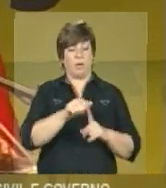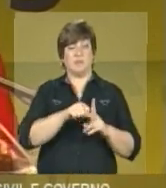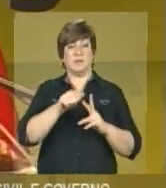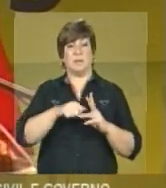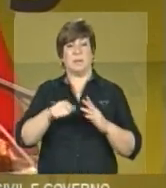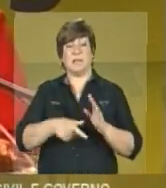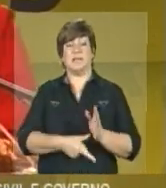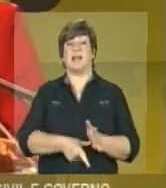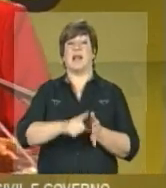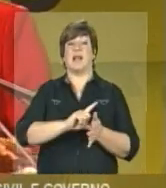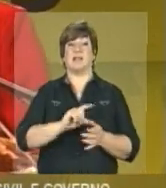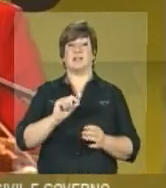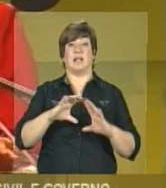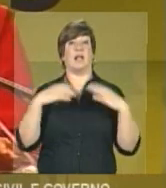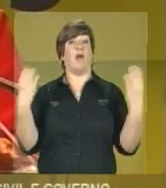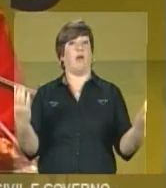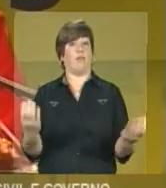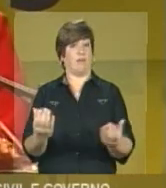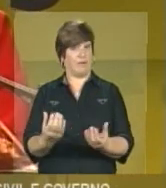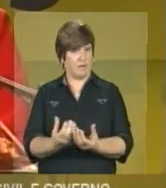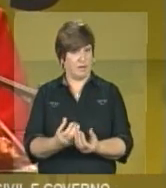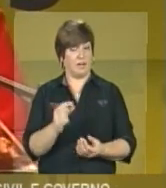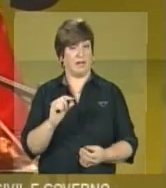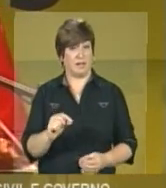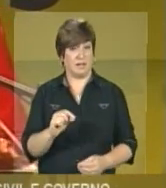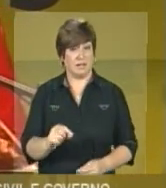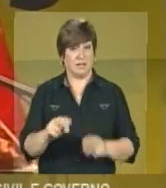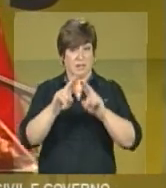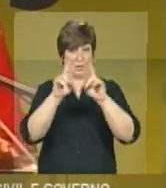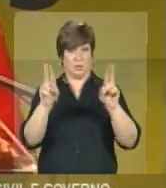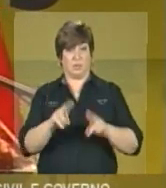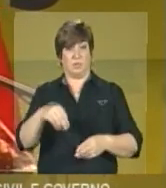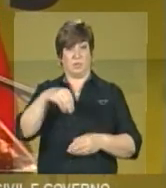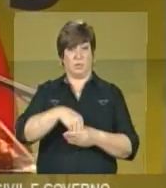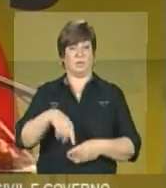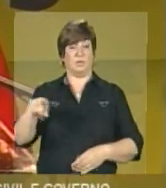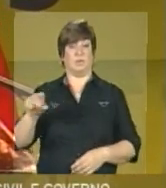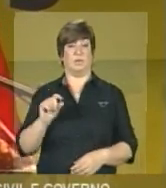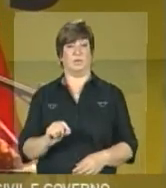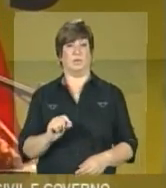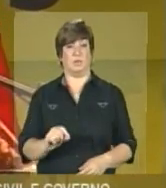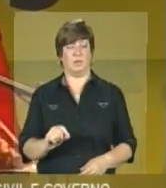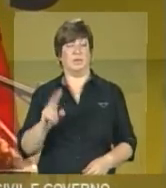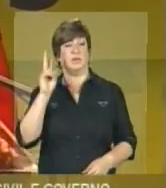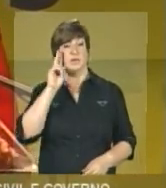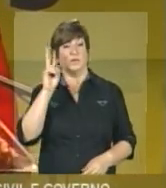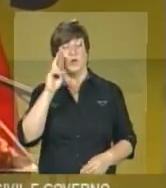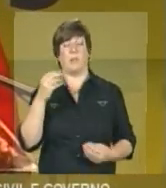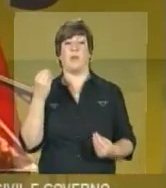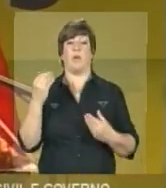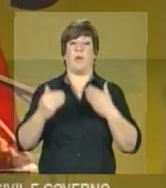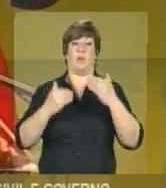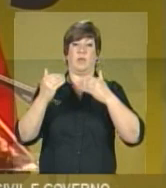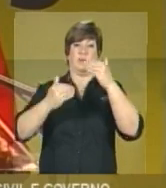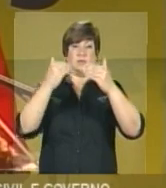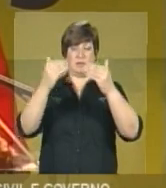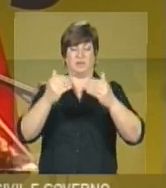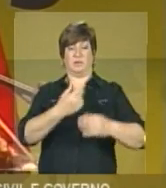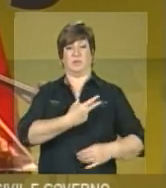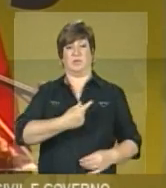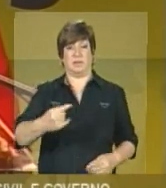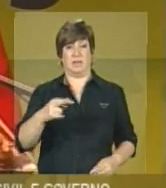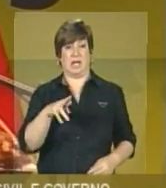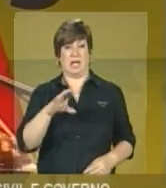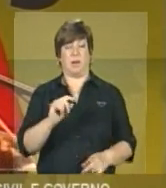antes da Conferência das Nações Unidas sobre Desenvolvimento Sustentável,